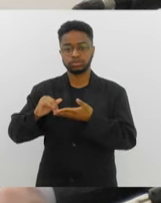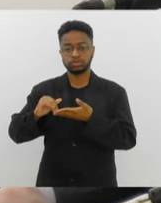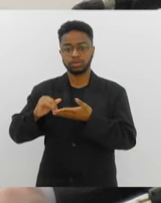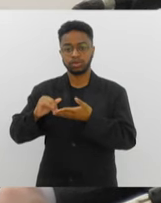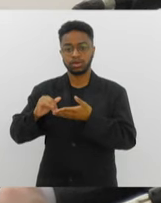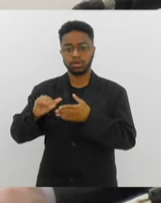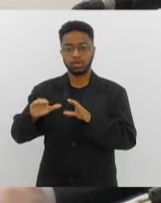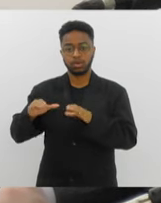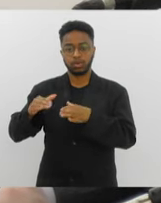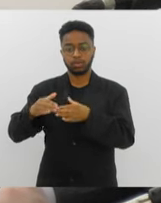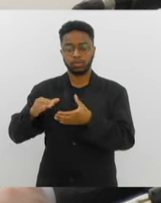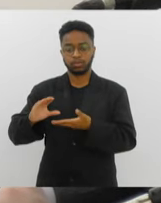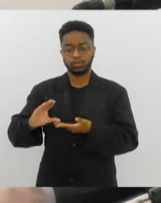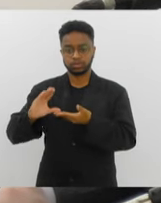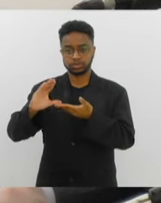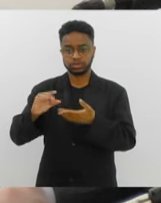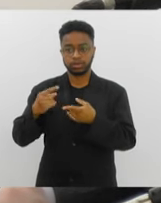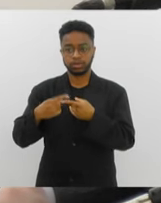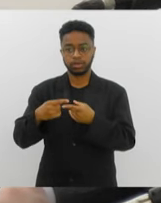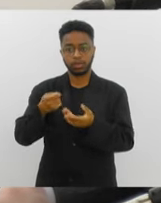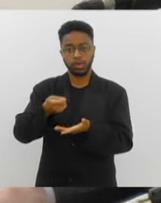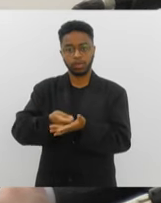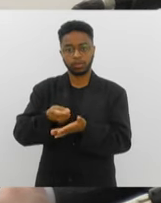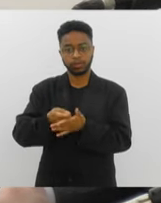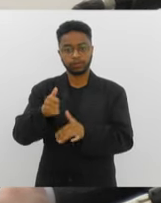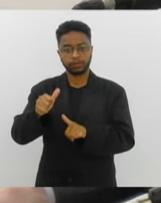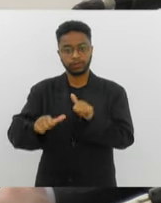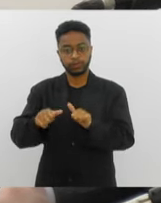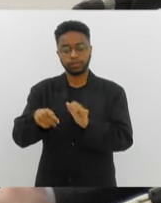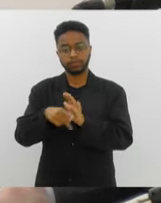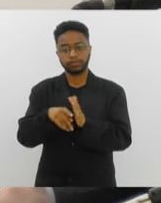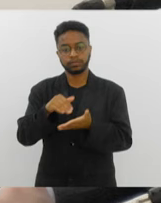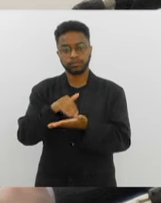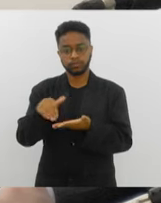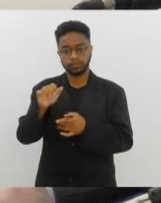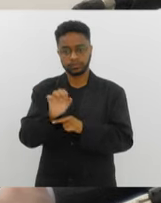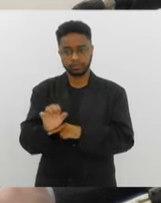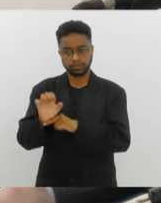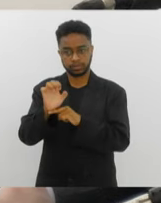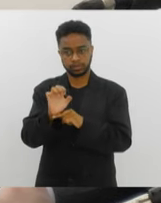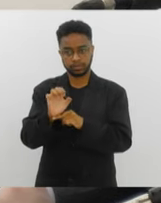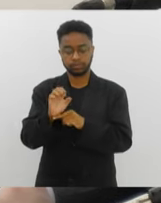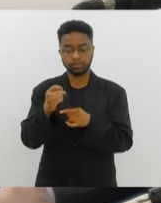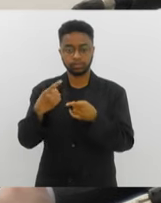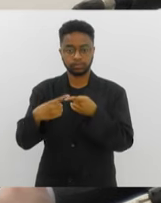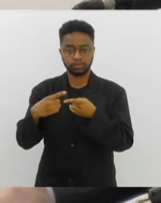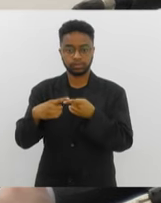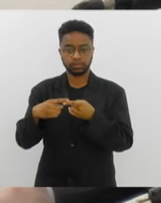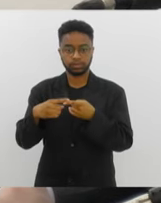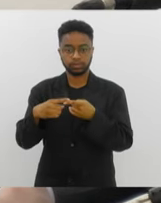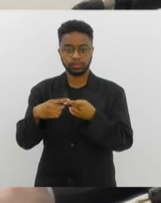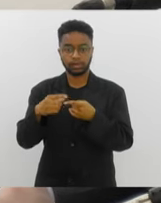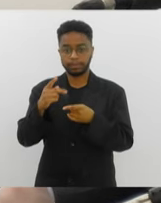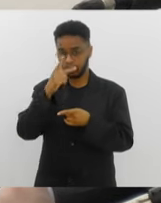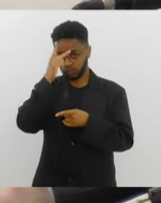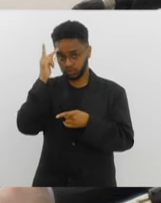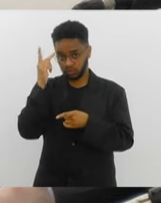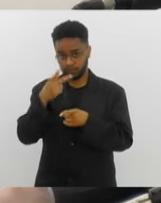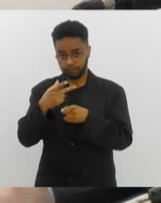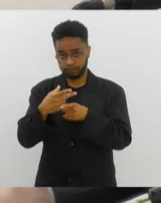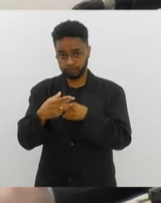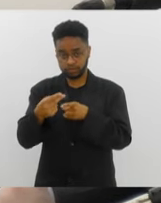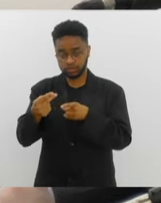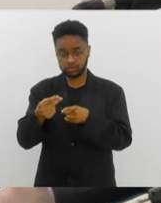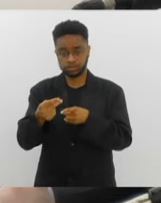que a obrigatoriedade de avaliação seja da Secretaria de Estado, uma vez que quem foi eleito não foram os conselheiros, foi o governador